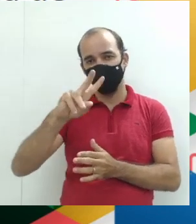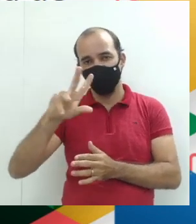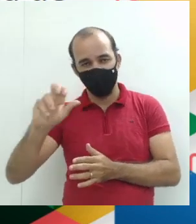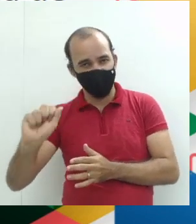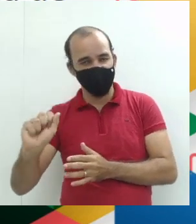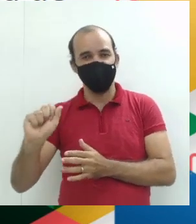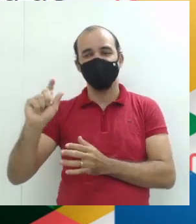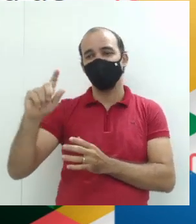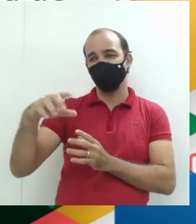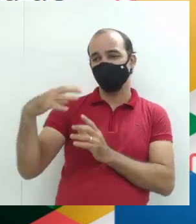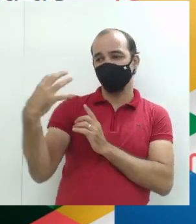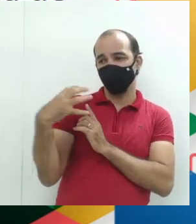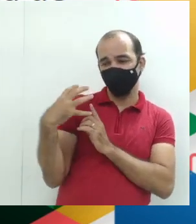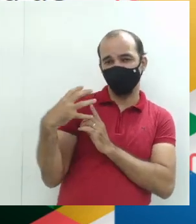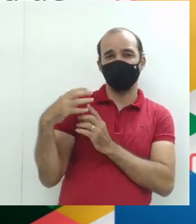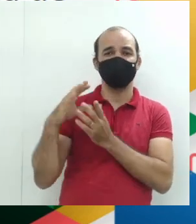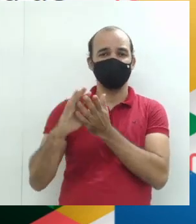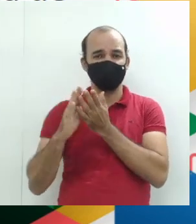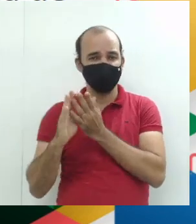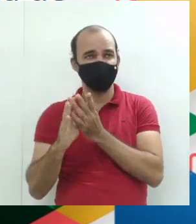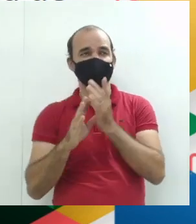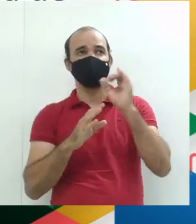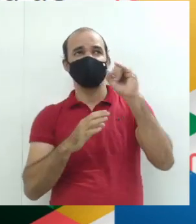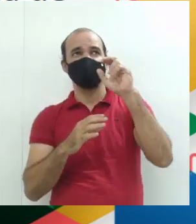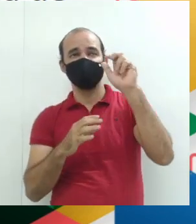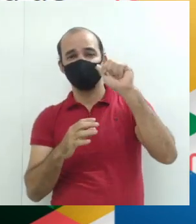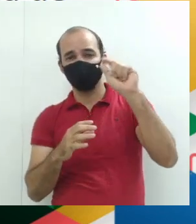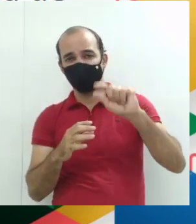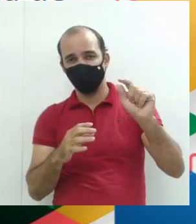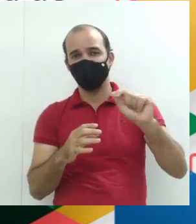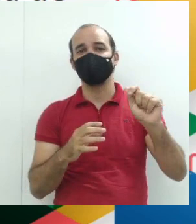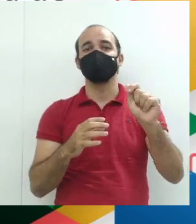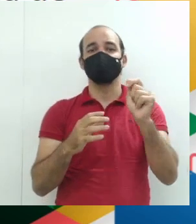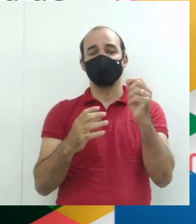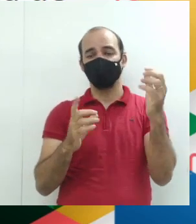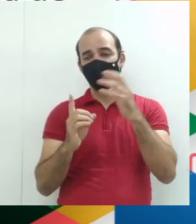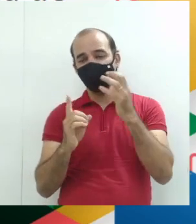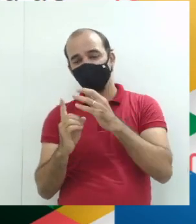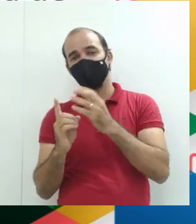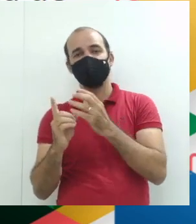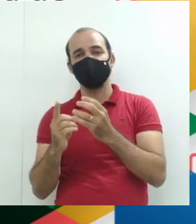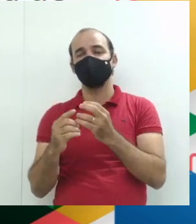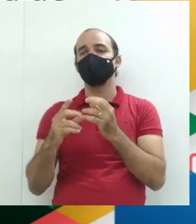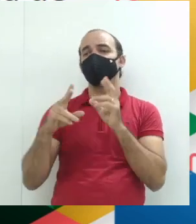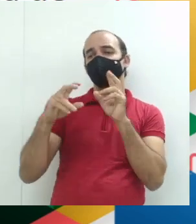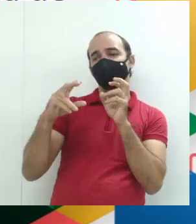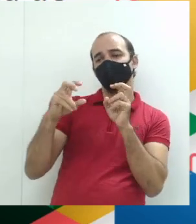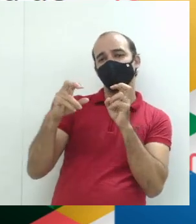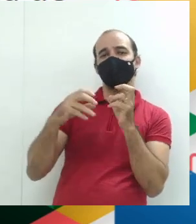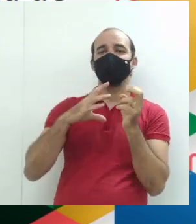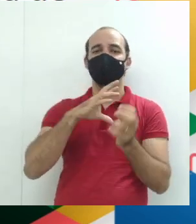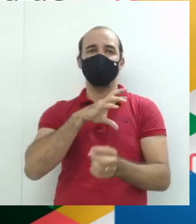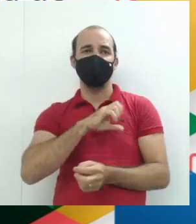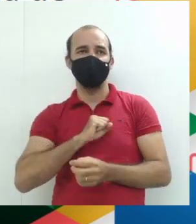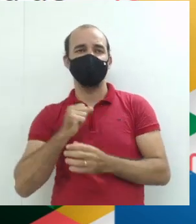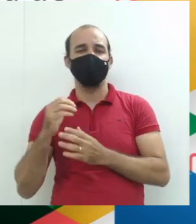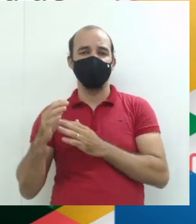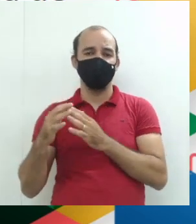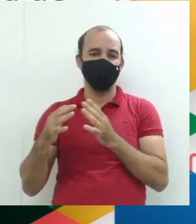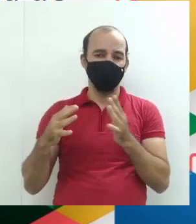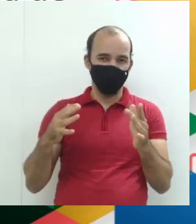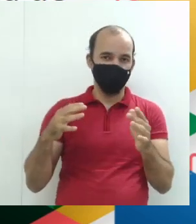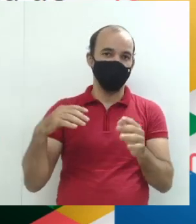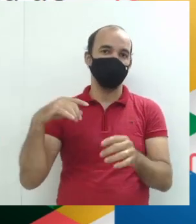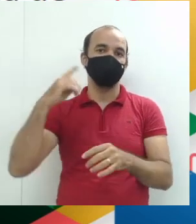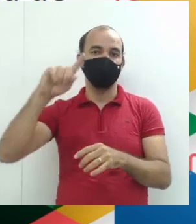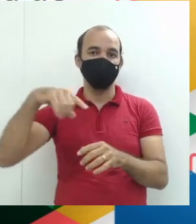sofria a influência do samba, do jazz, né, e contava histórias de amor, a gente chega na canção de protesto,